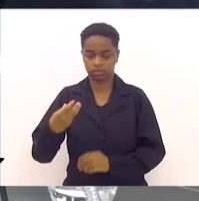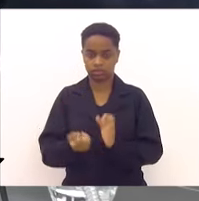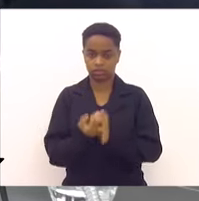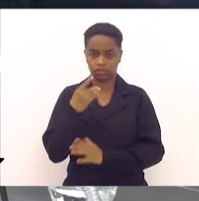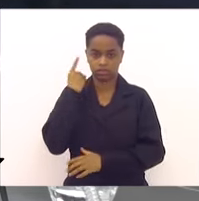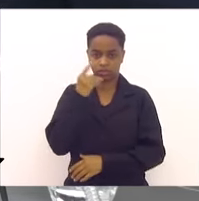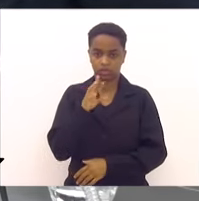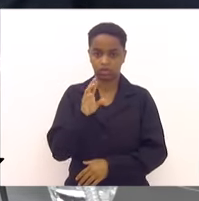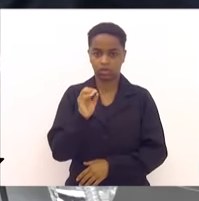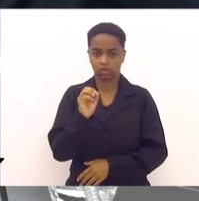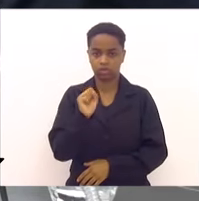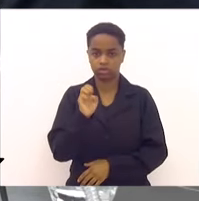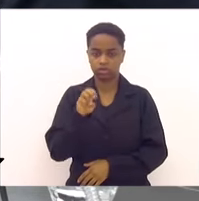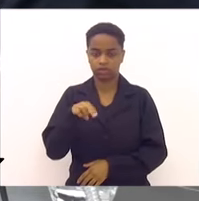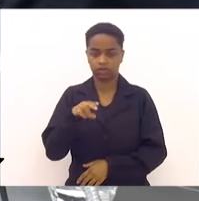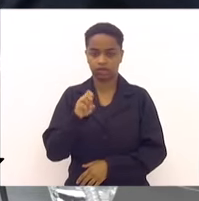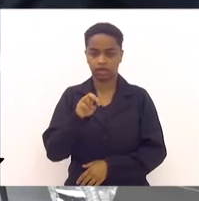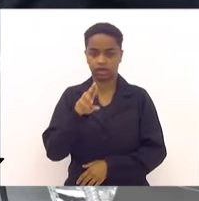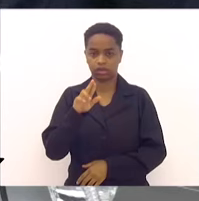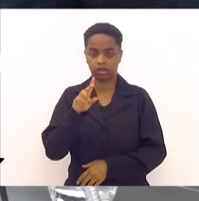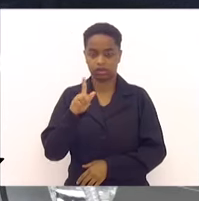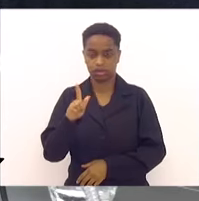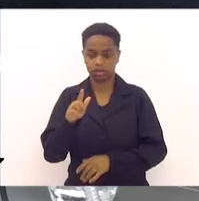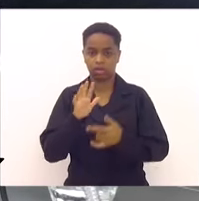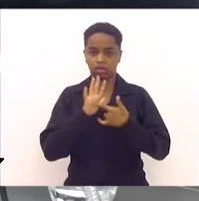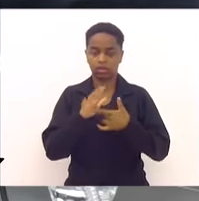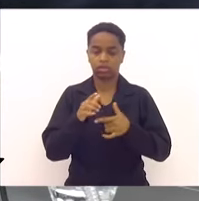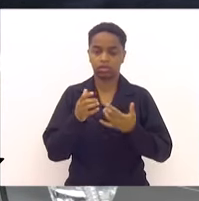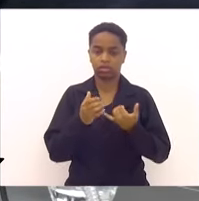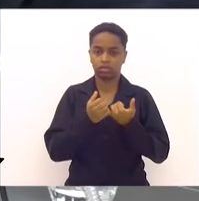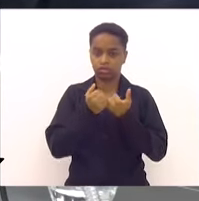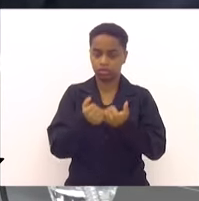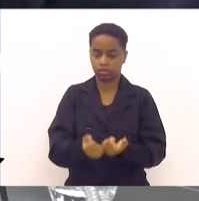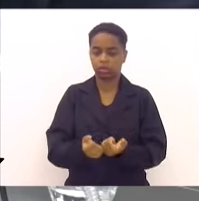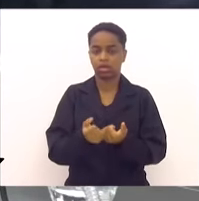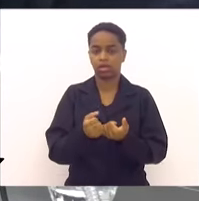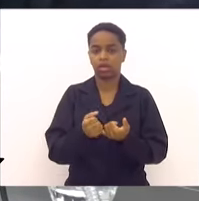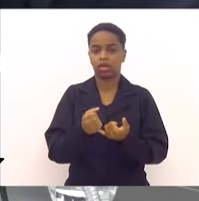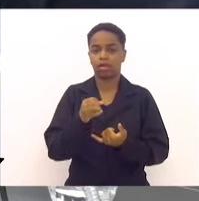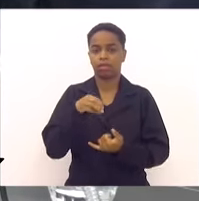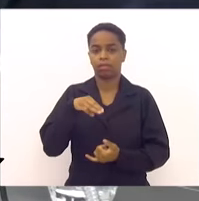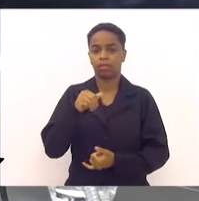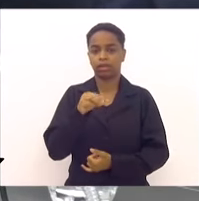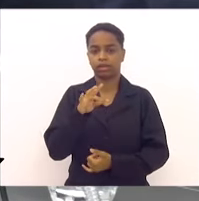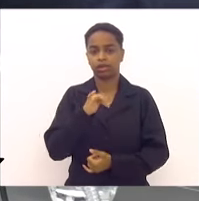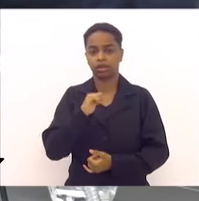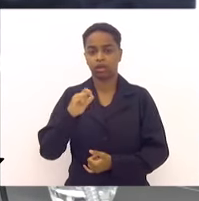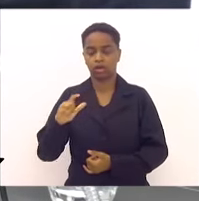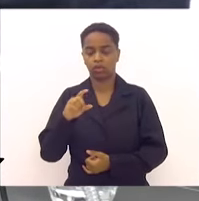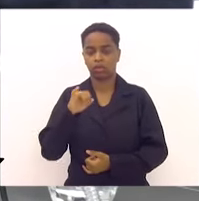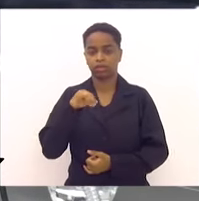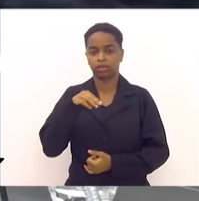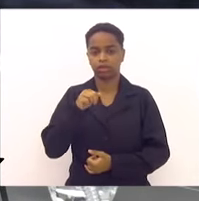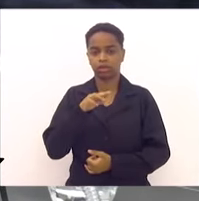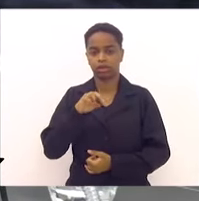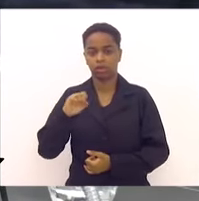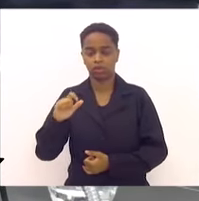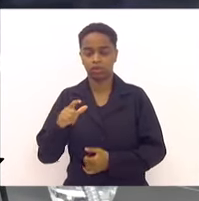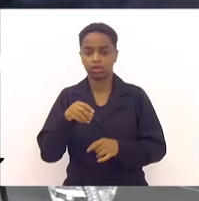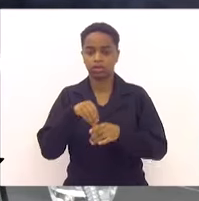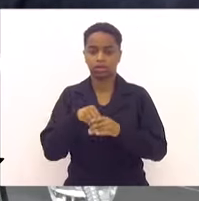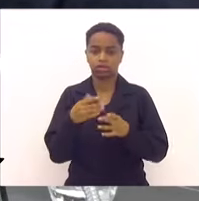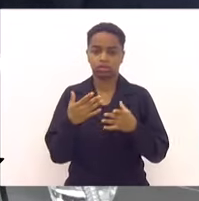deputado Rosenberg Reis, que declara patrimônio cultural imaterial do Estado do Rio de Janeiro a festa de Santo Antônio no município de Duque de